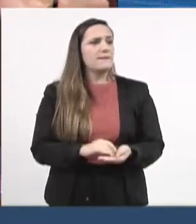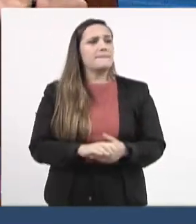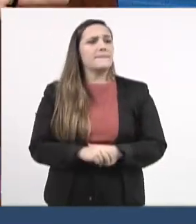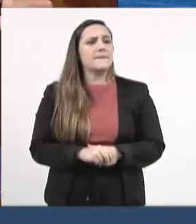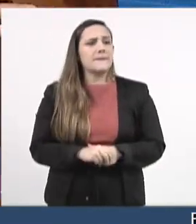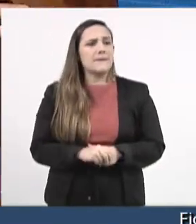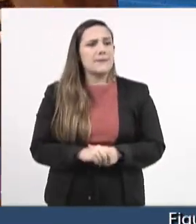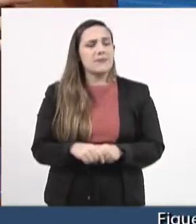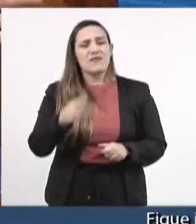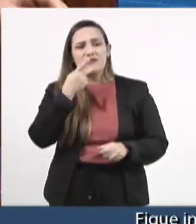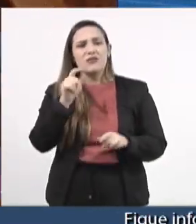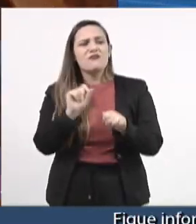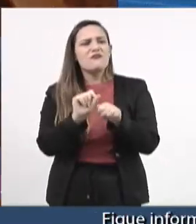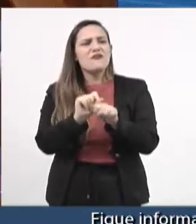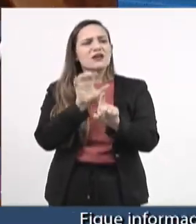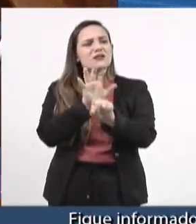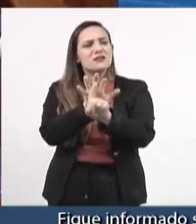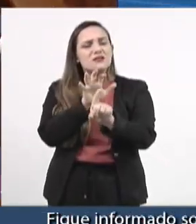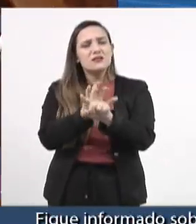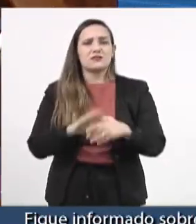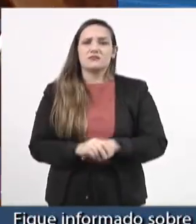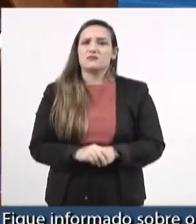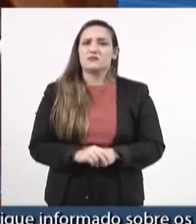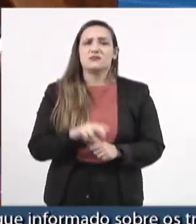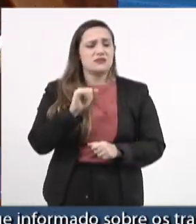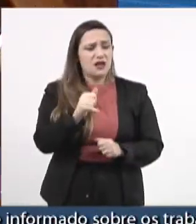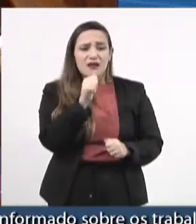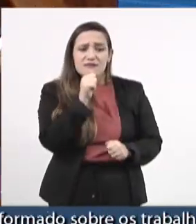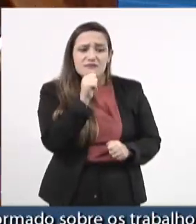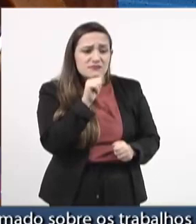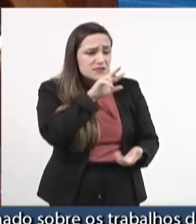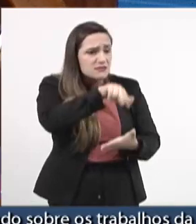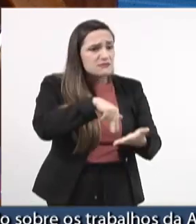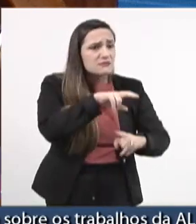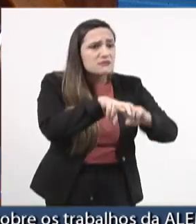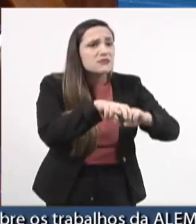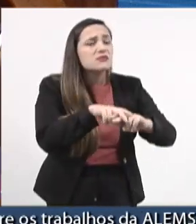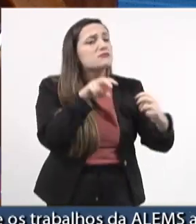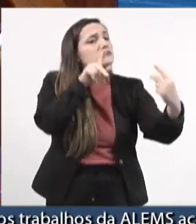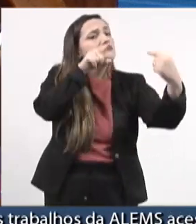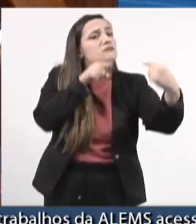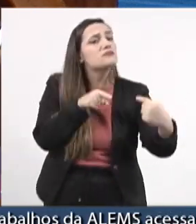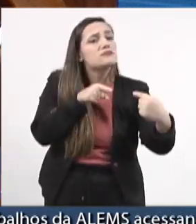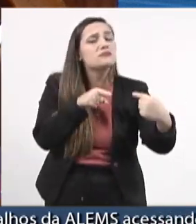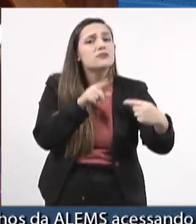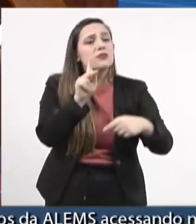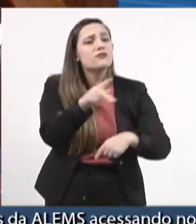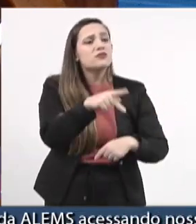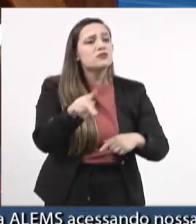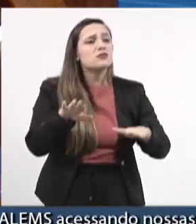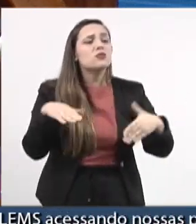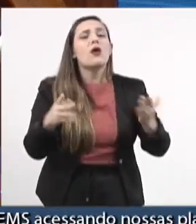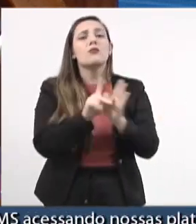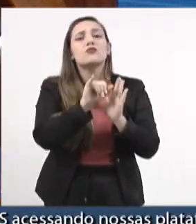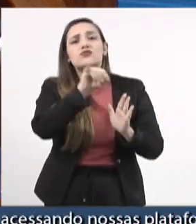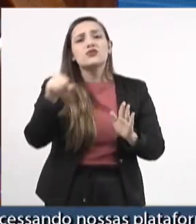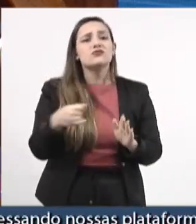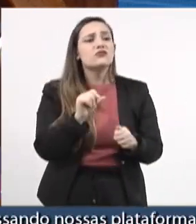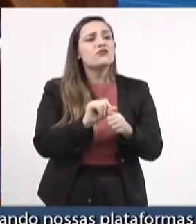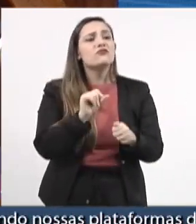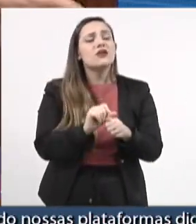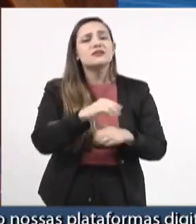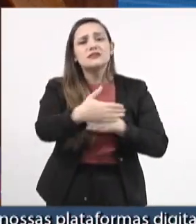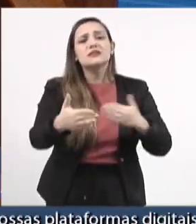fazendo doutrinação ideológica, sem ouvir a professora, sem saber que programa que ela está aplicando em sala de